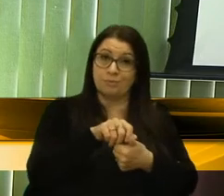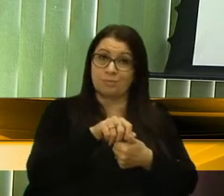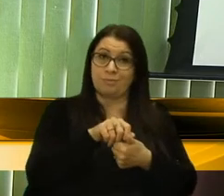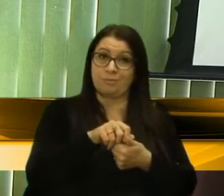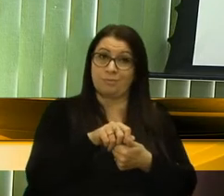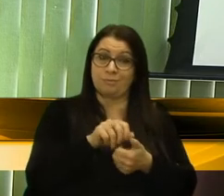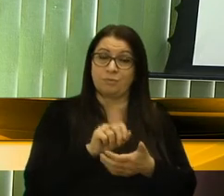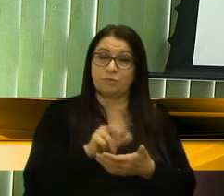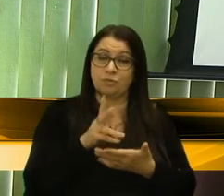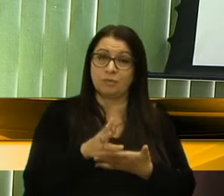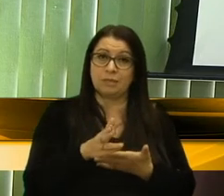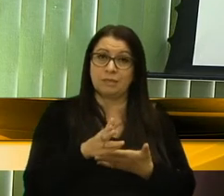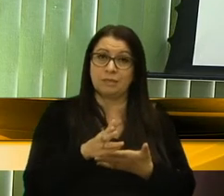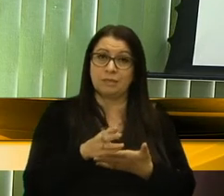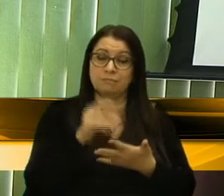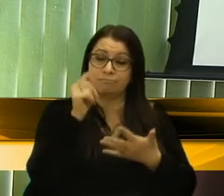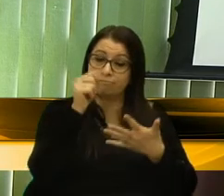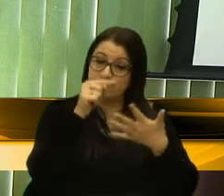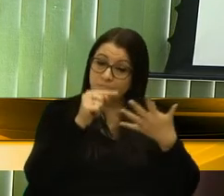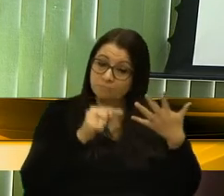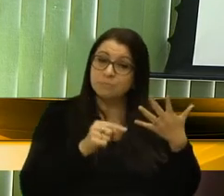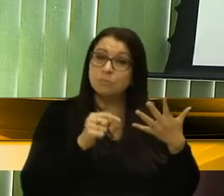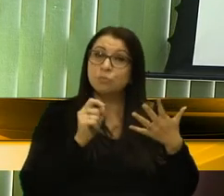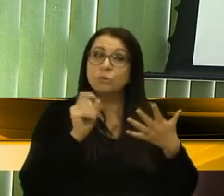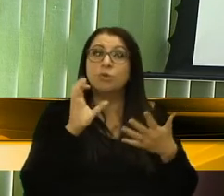onde que essas questões, assim,